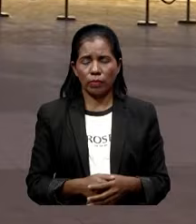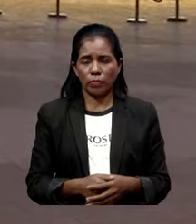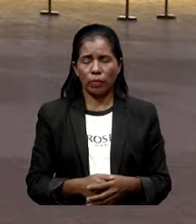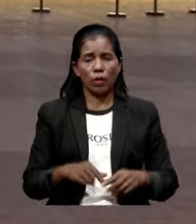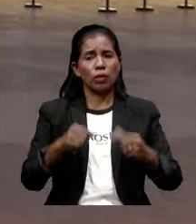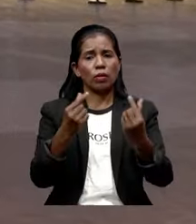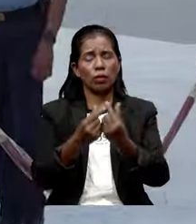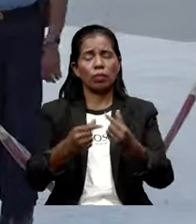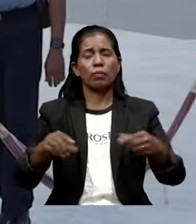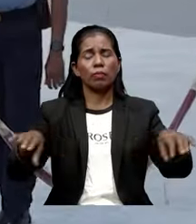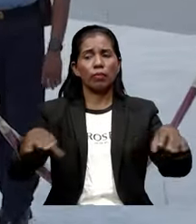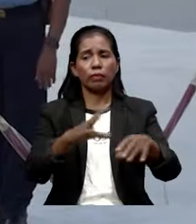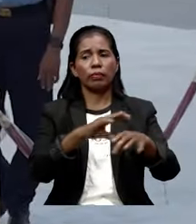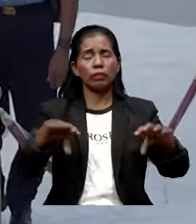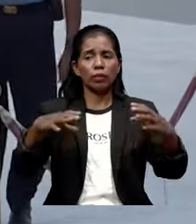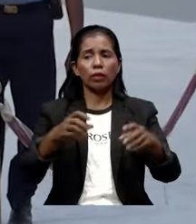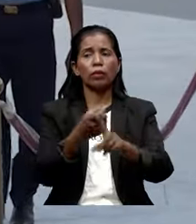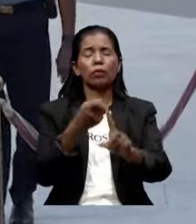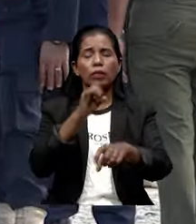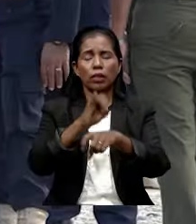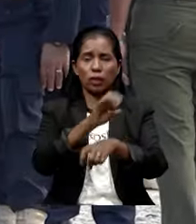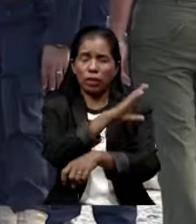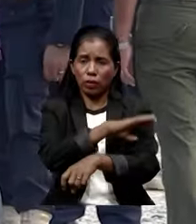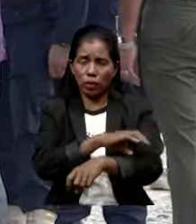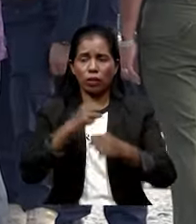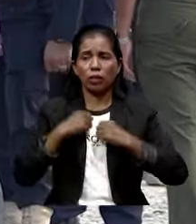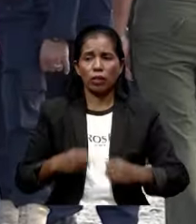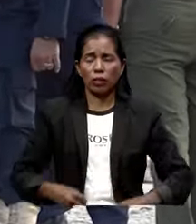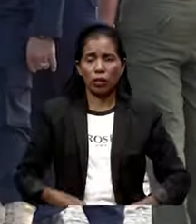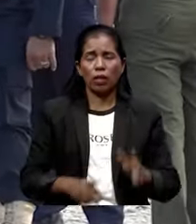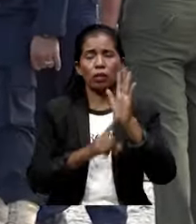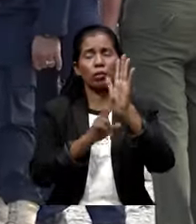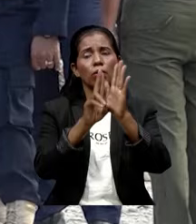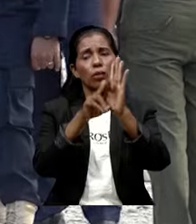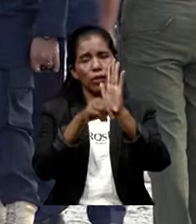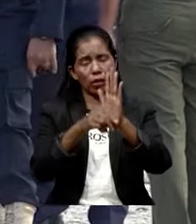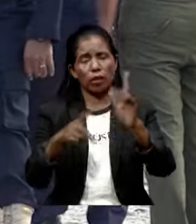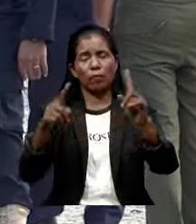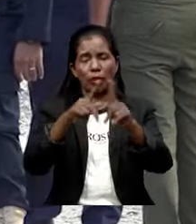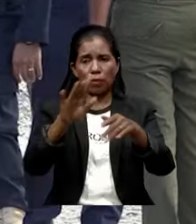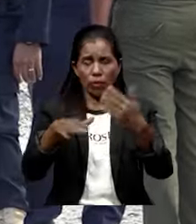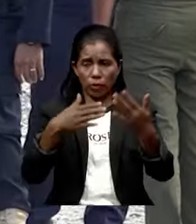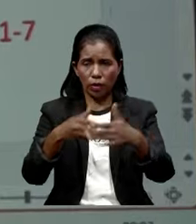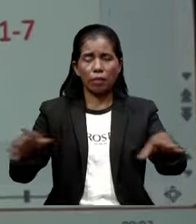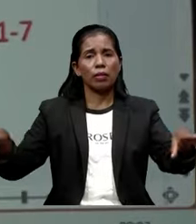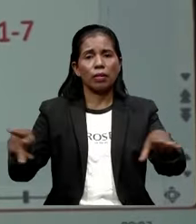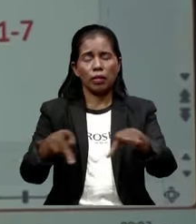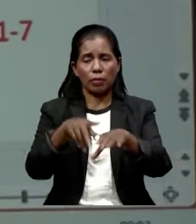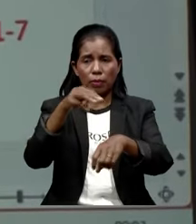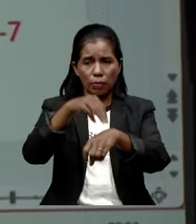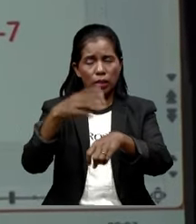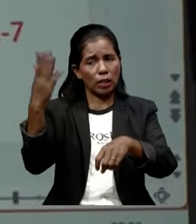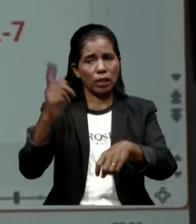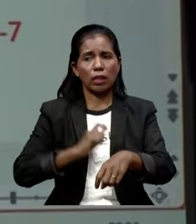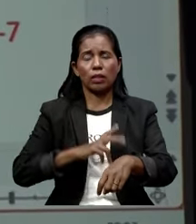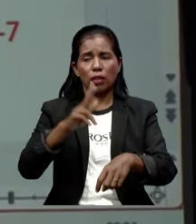Equipa Comissão Organizadora Russo Peregrino Segurança na Saúde fosse horário no regras para peregrino Sira nebe ato participa missa iha tacitolo